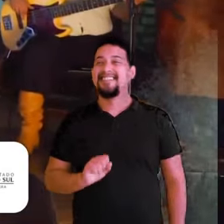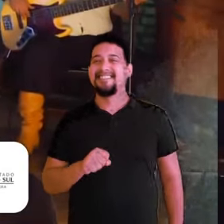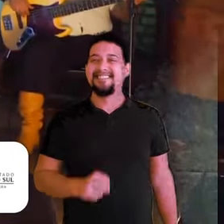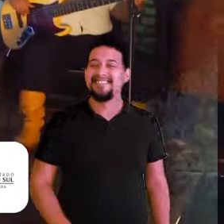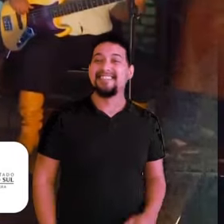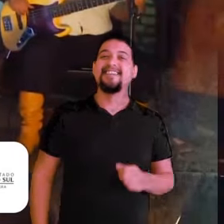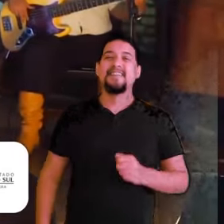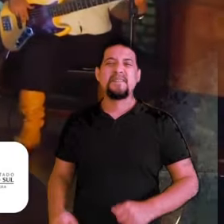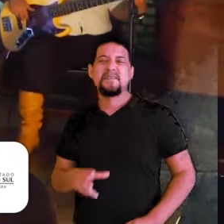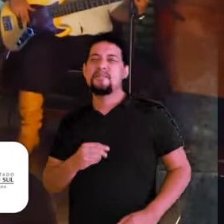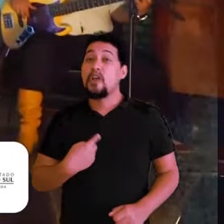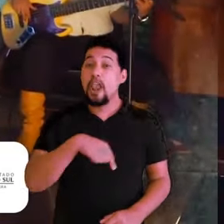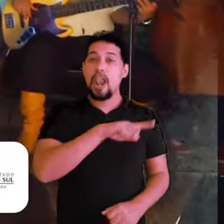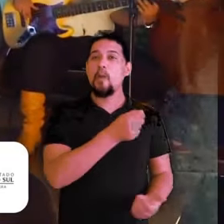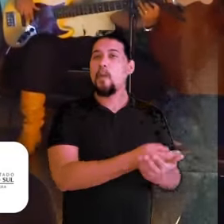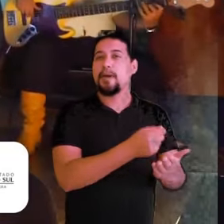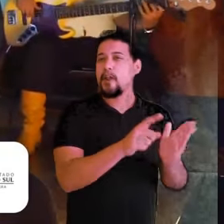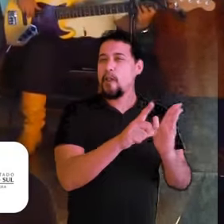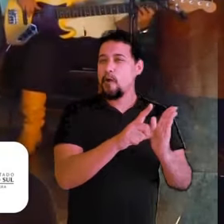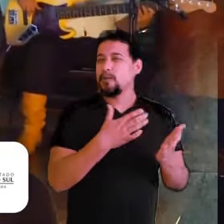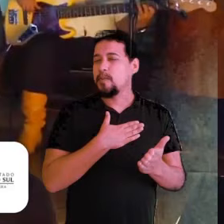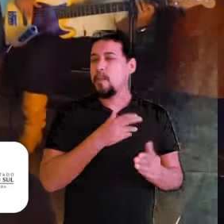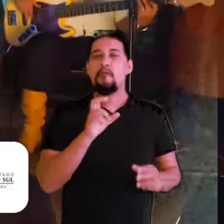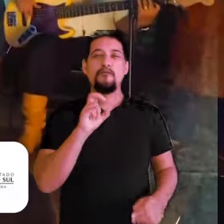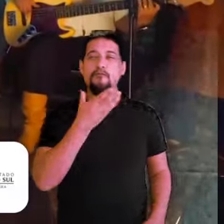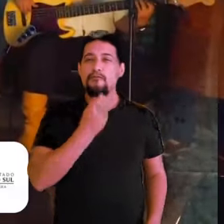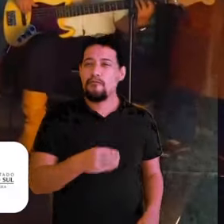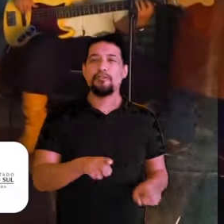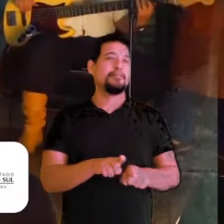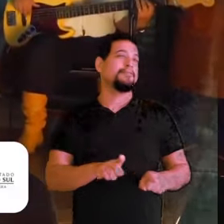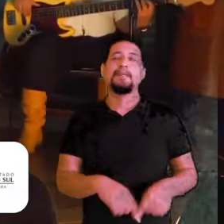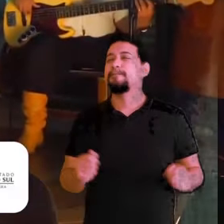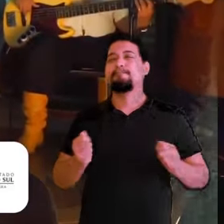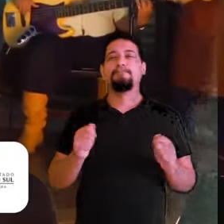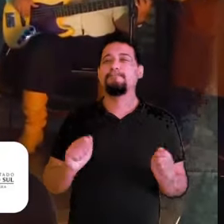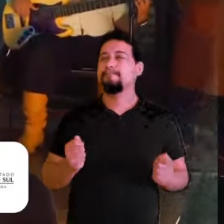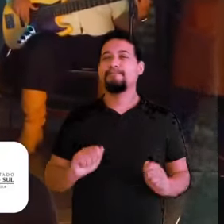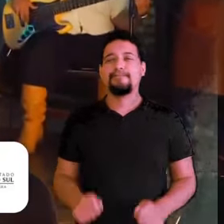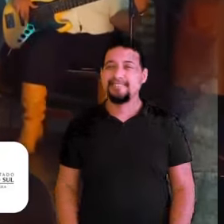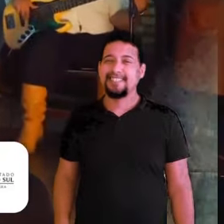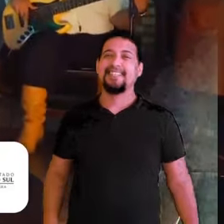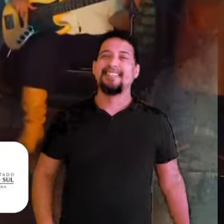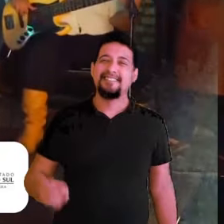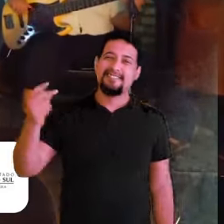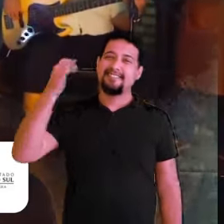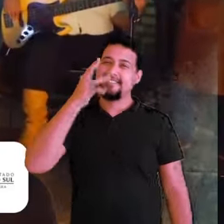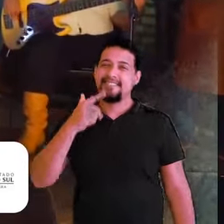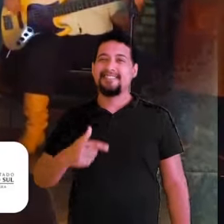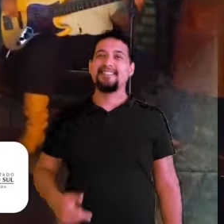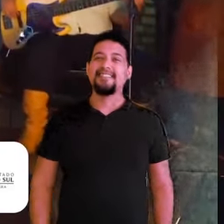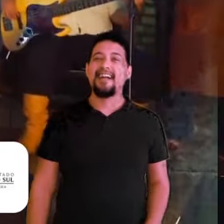ser que ternura que me dá. Ir lá na venda pra ser compra pro meu vô, foi a relíquia do meus tempos.